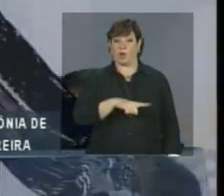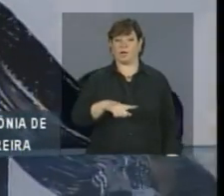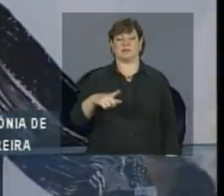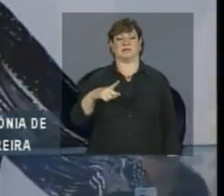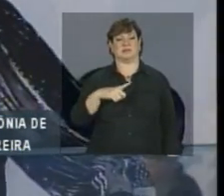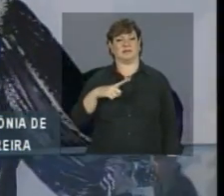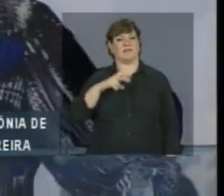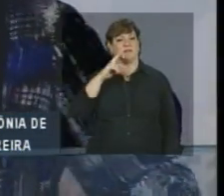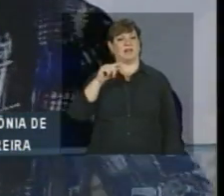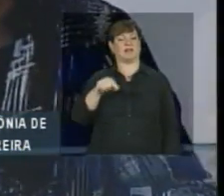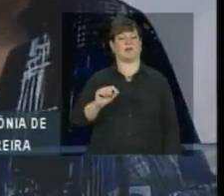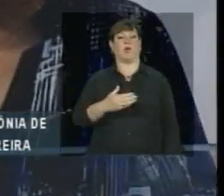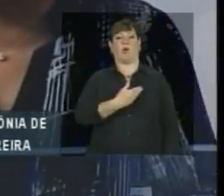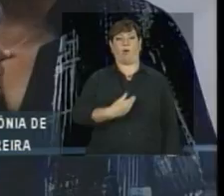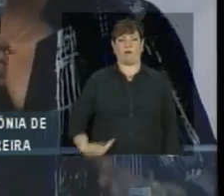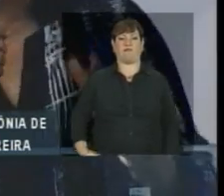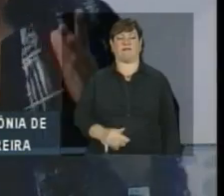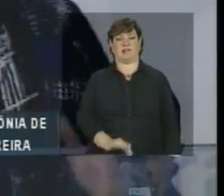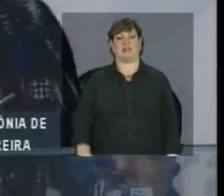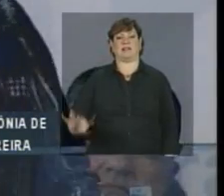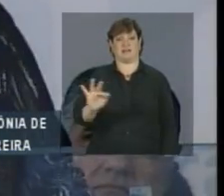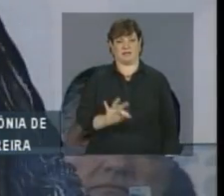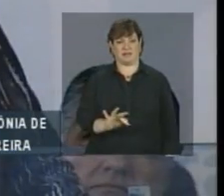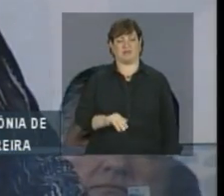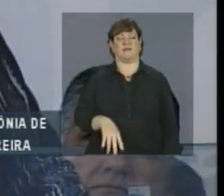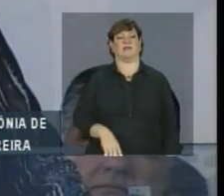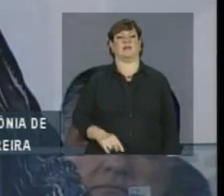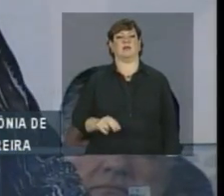considerar isso. O governo federal